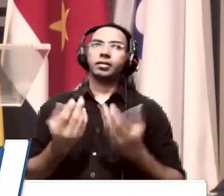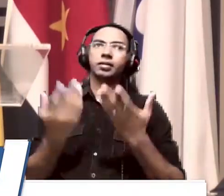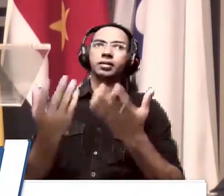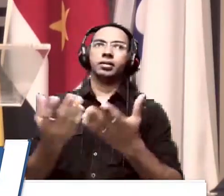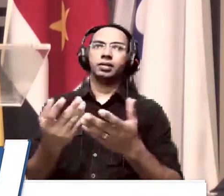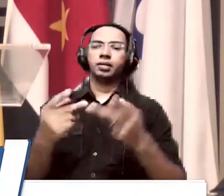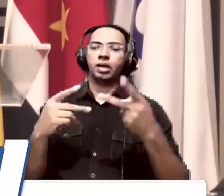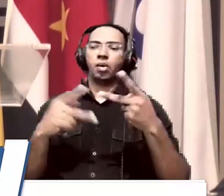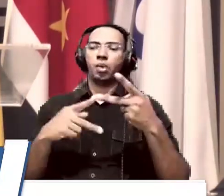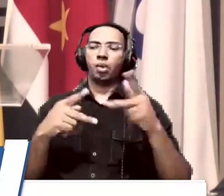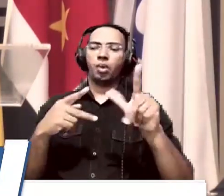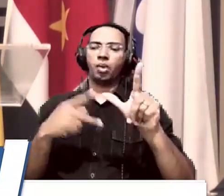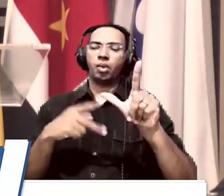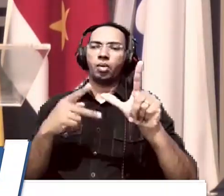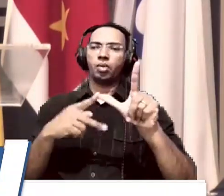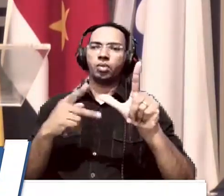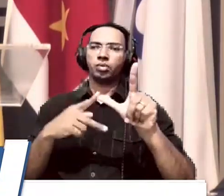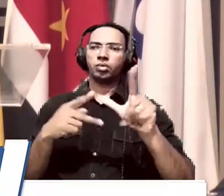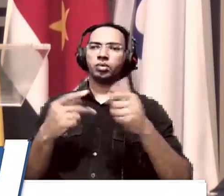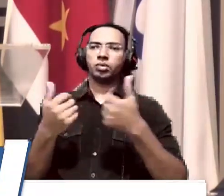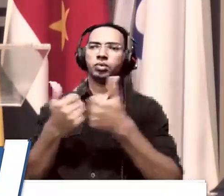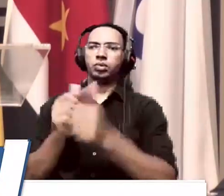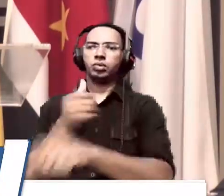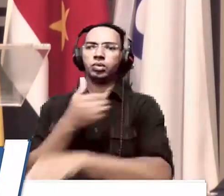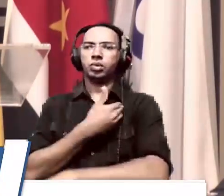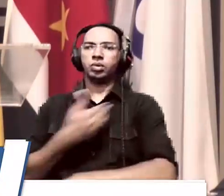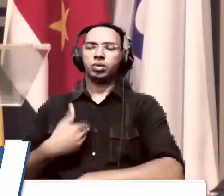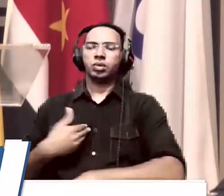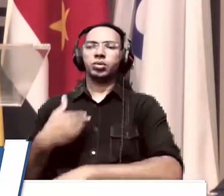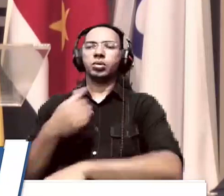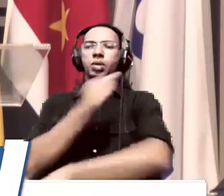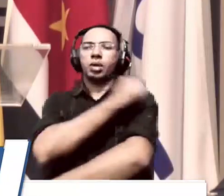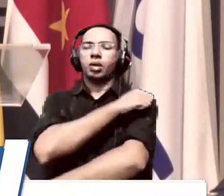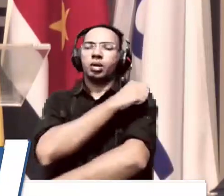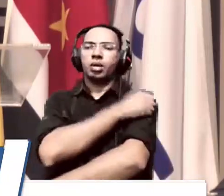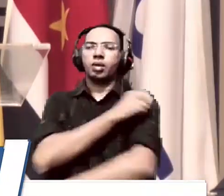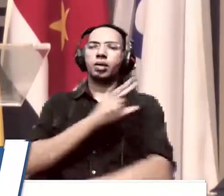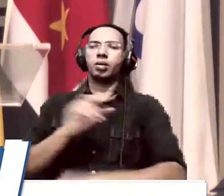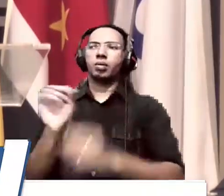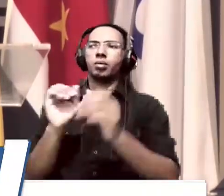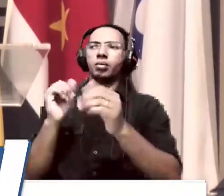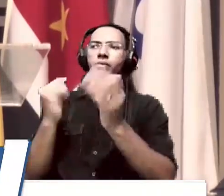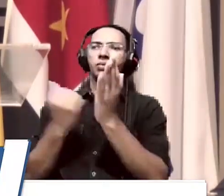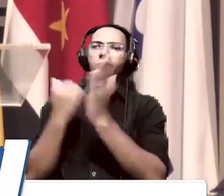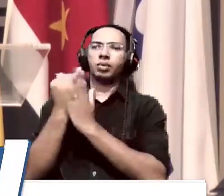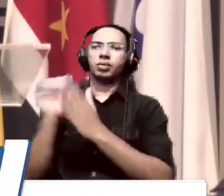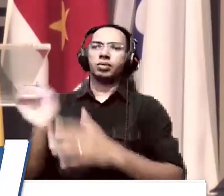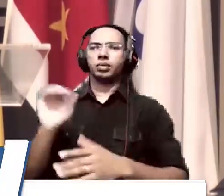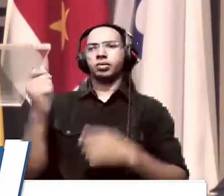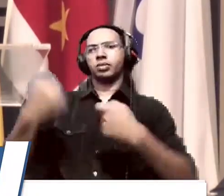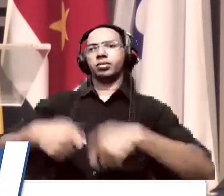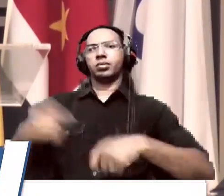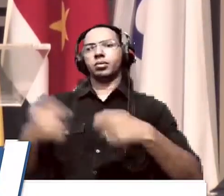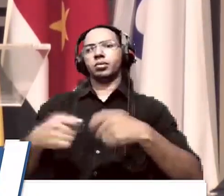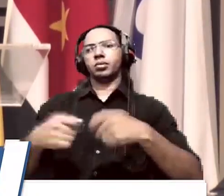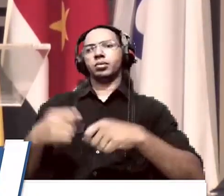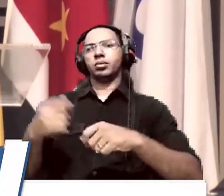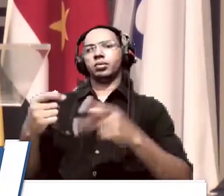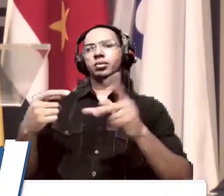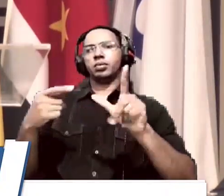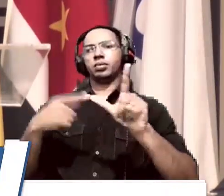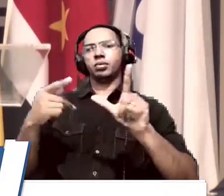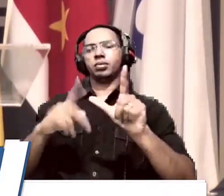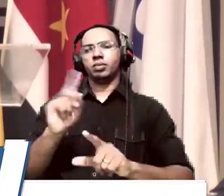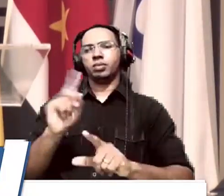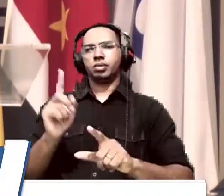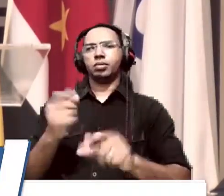no transporte público da nossa cidade vai fazer a passagem ficar mais cara, a gente nem precisa de passe livre estudantil para dar esse exemplo, gente. Ano